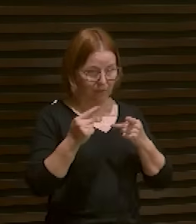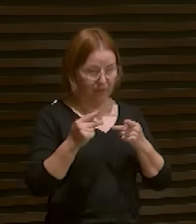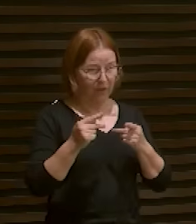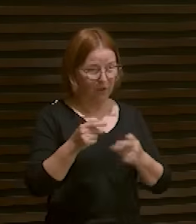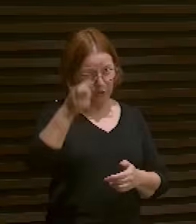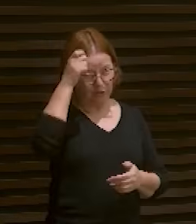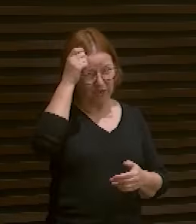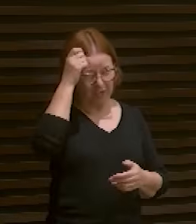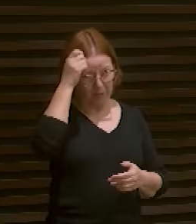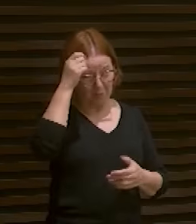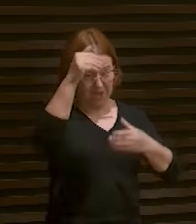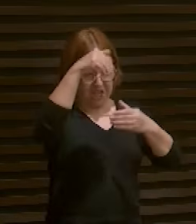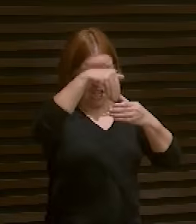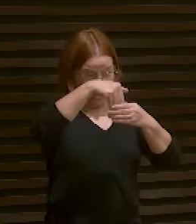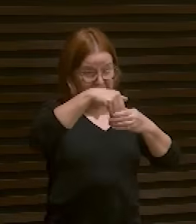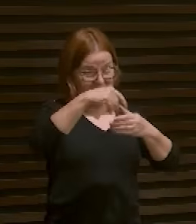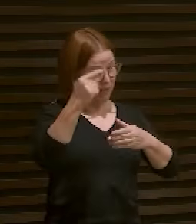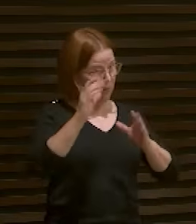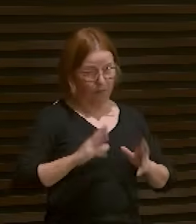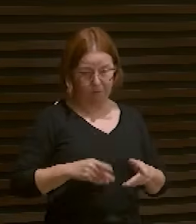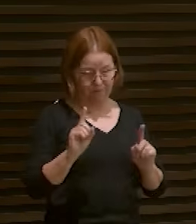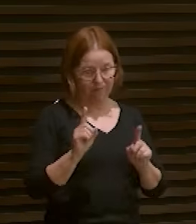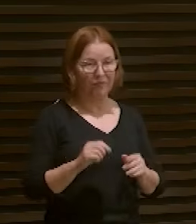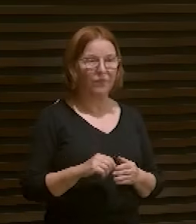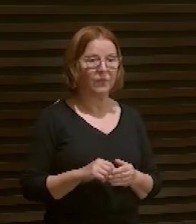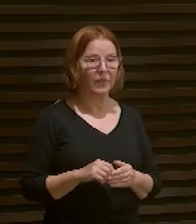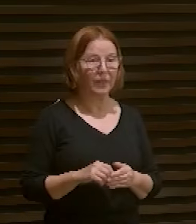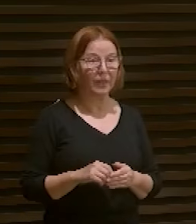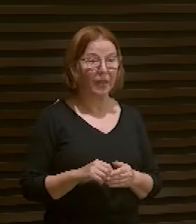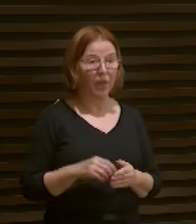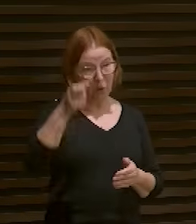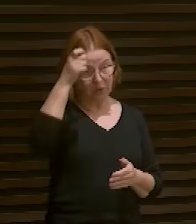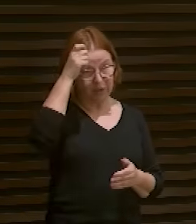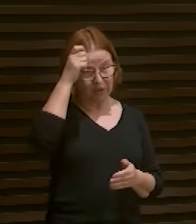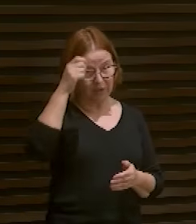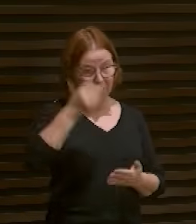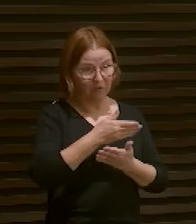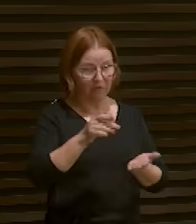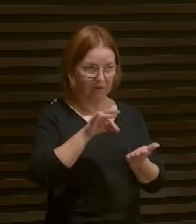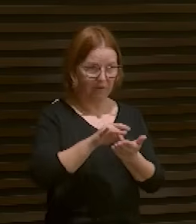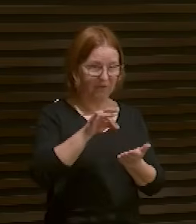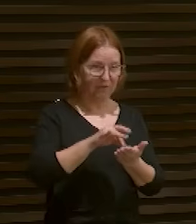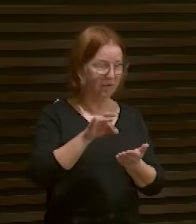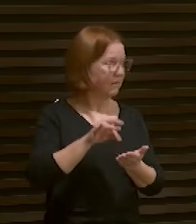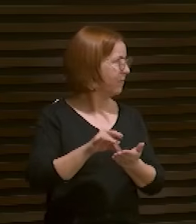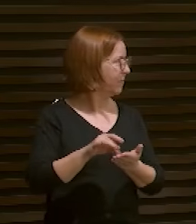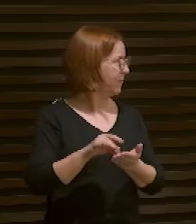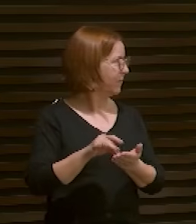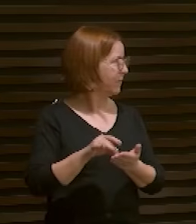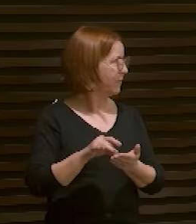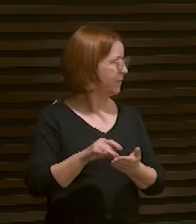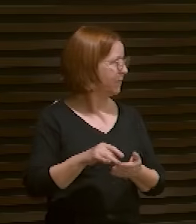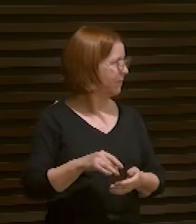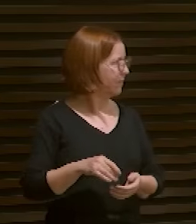você, porque a Bíblia diz, o diabo, o vosso adversário, tem o